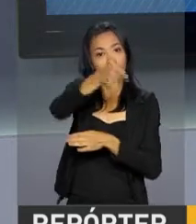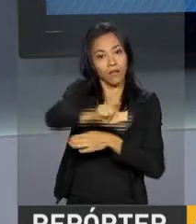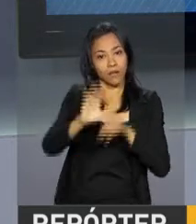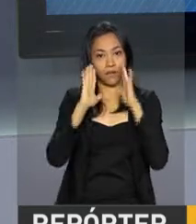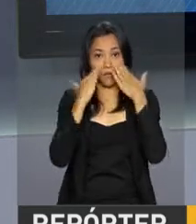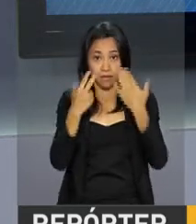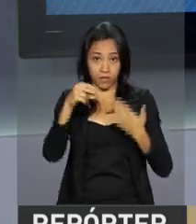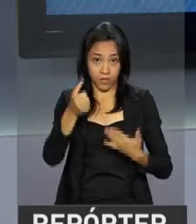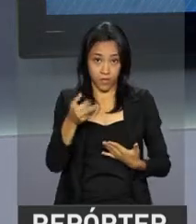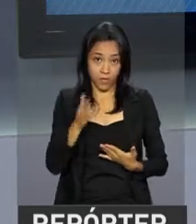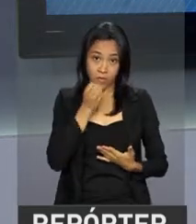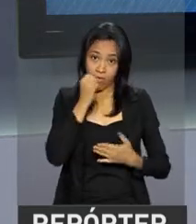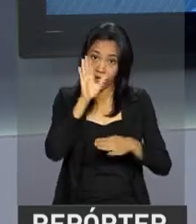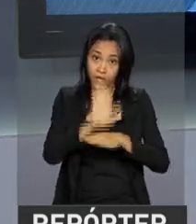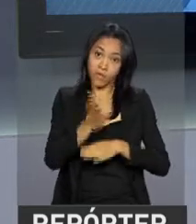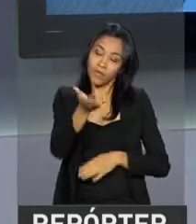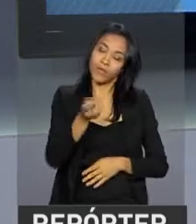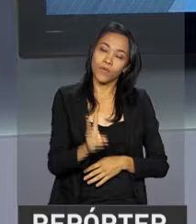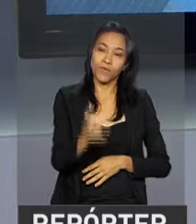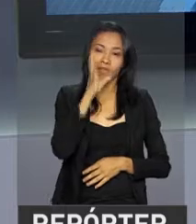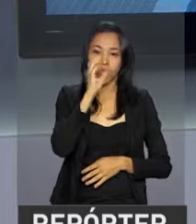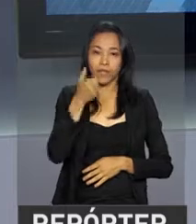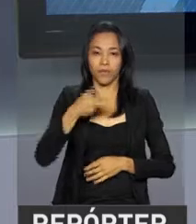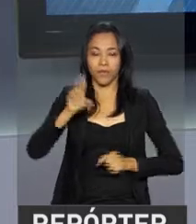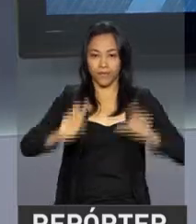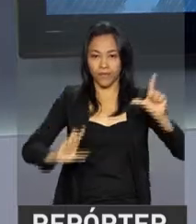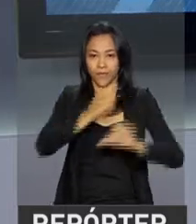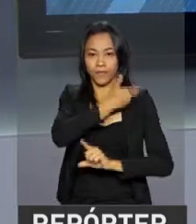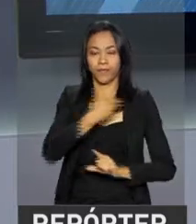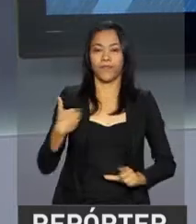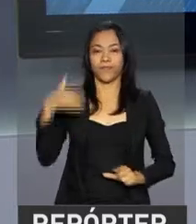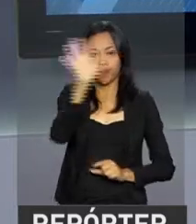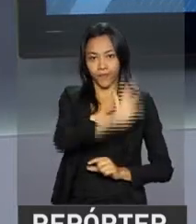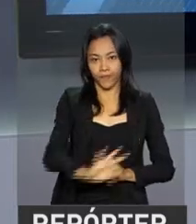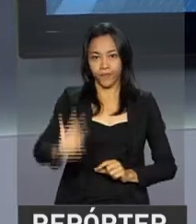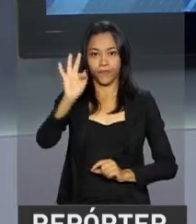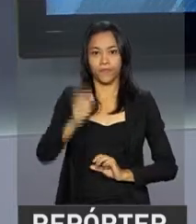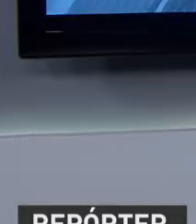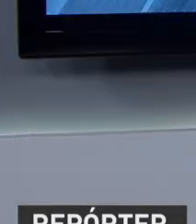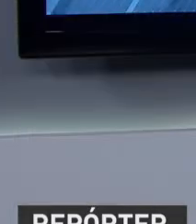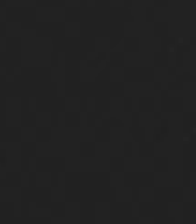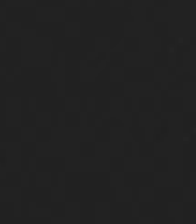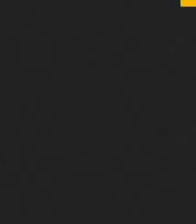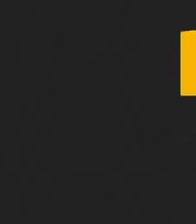nbr uma boa tarde pra você e continue na nbr a tv do governo federal